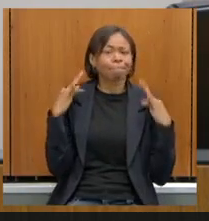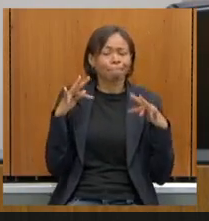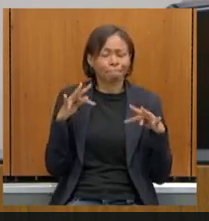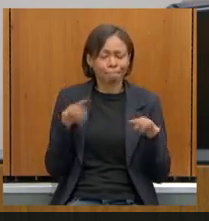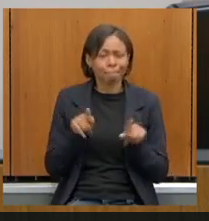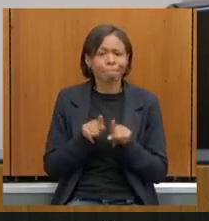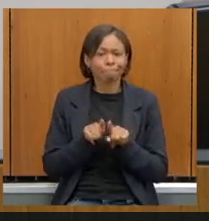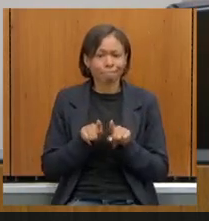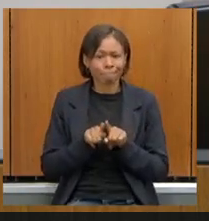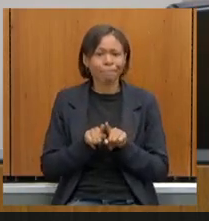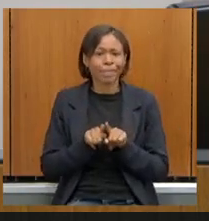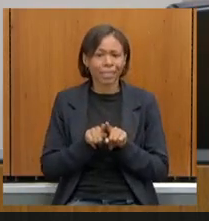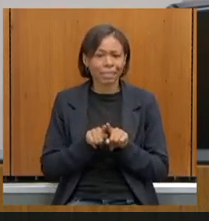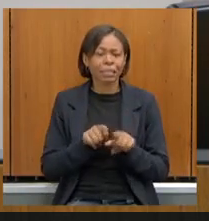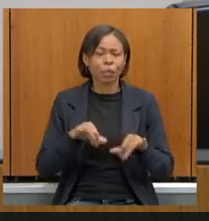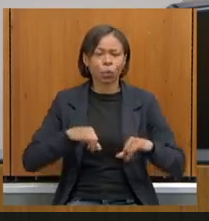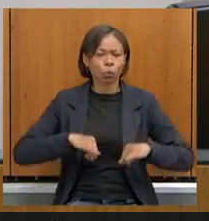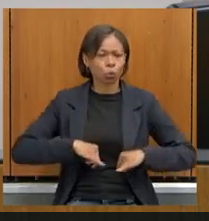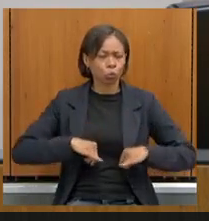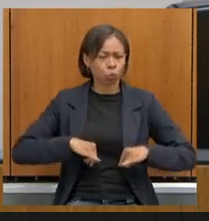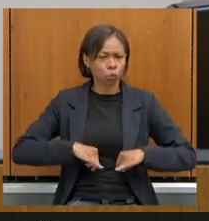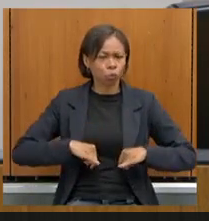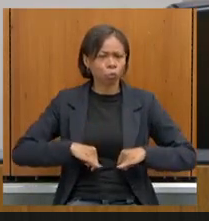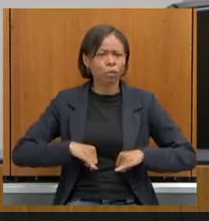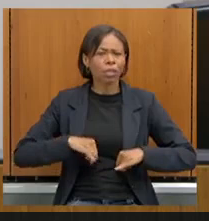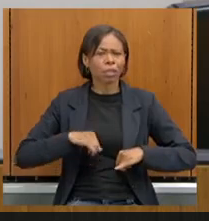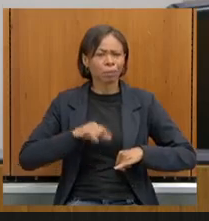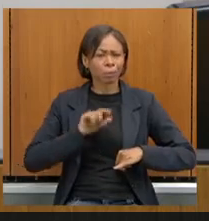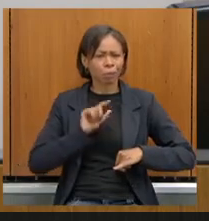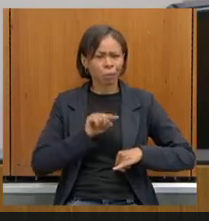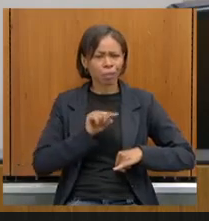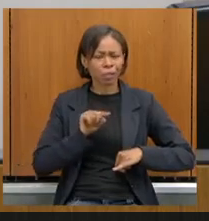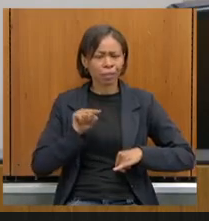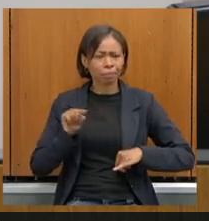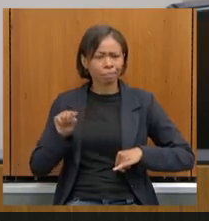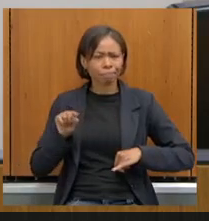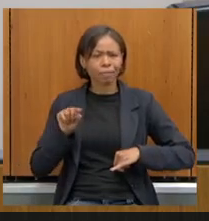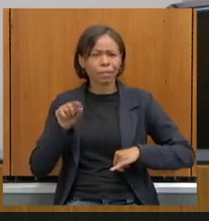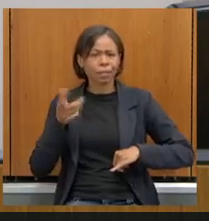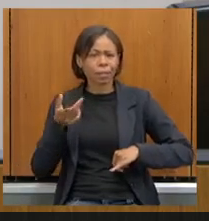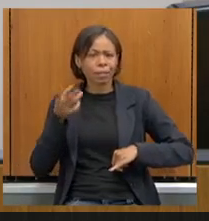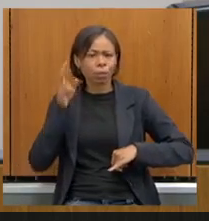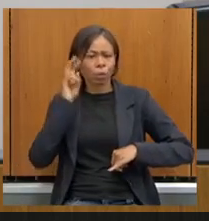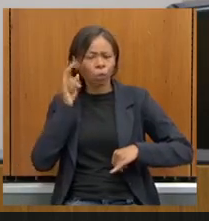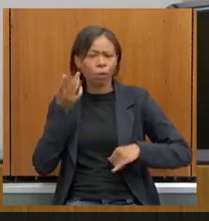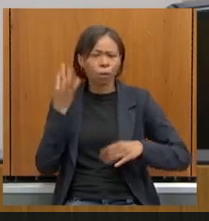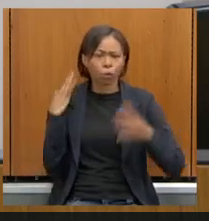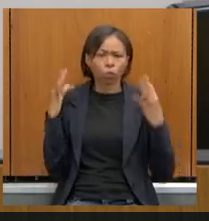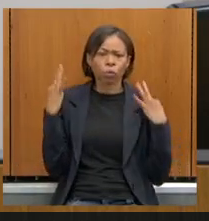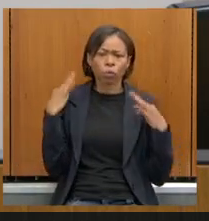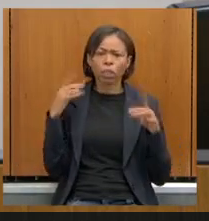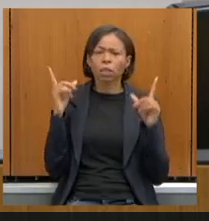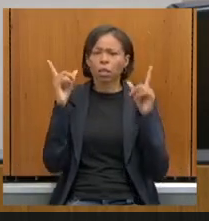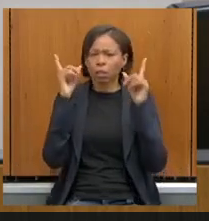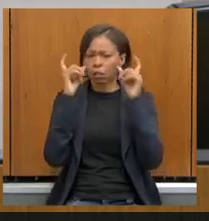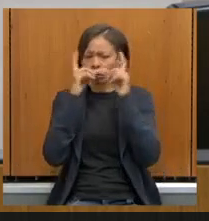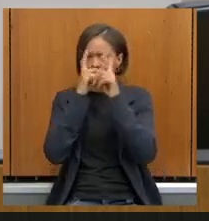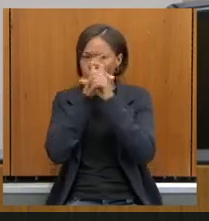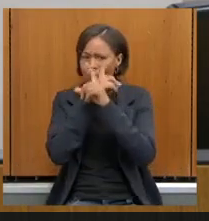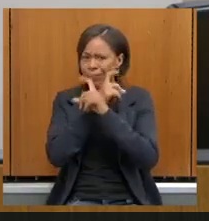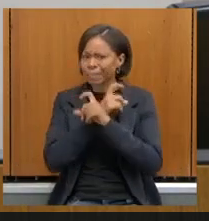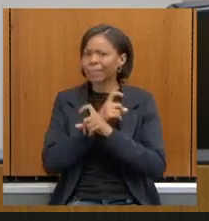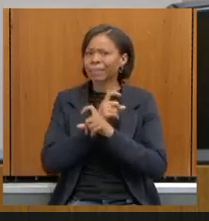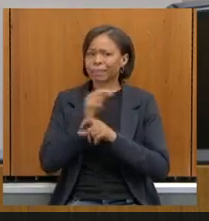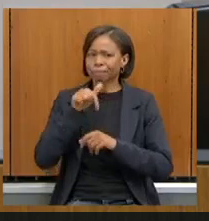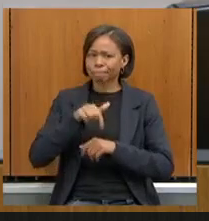Essa classe do turismo também tem passado uma grande dificuldade e um grande desafio ao meio